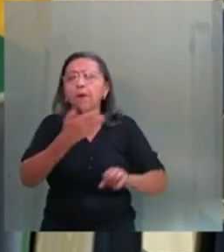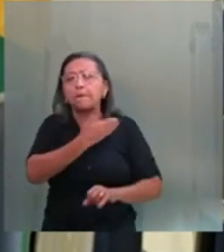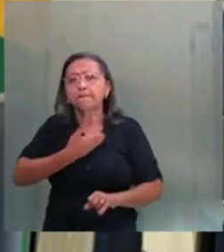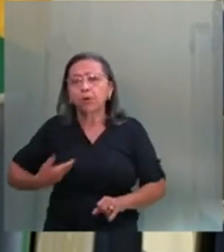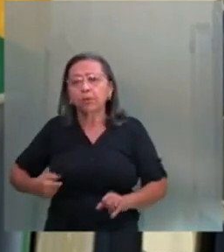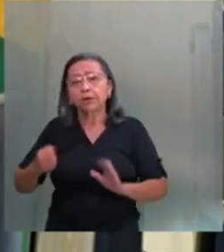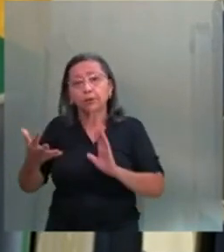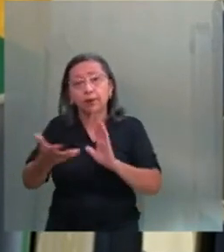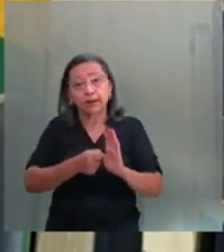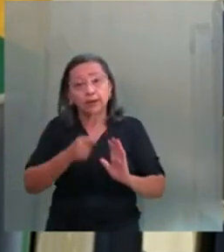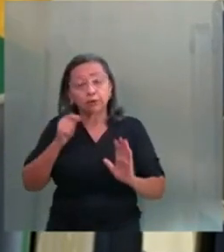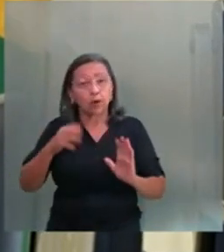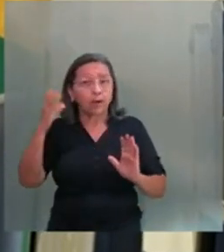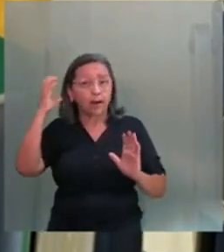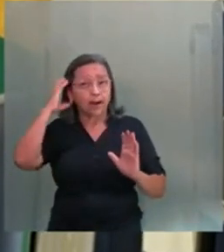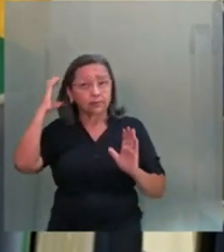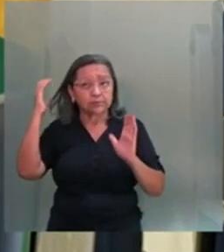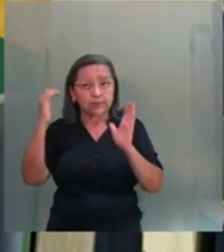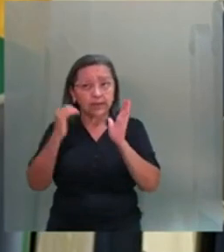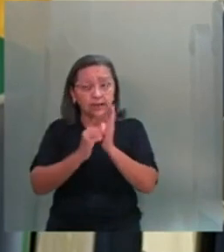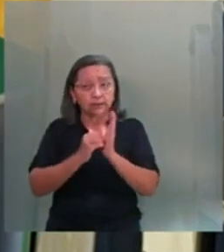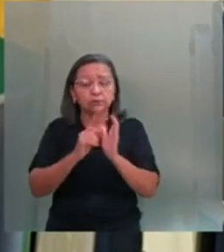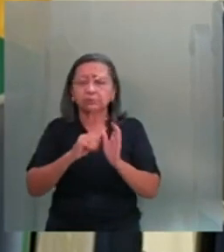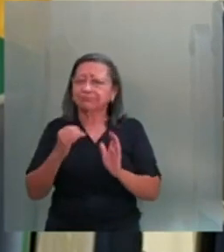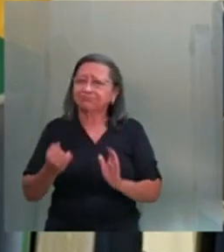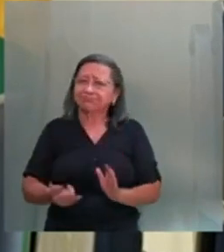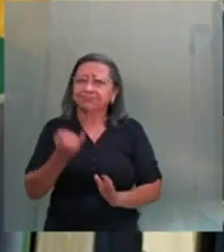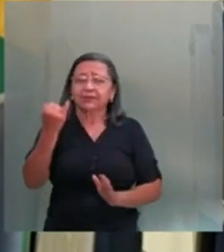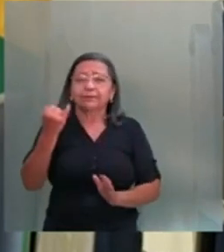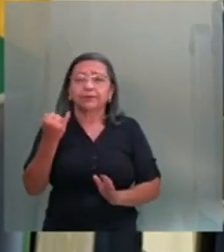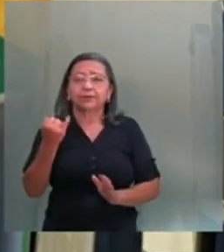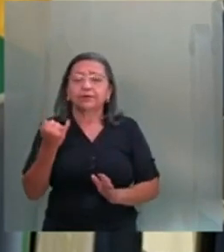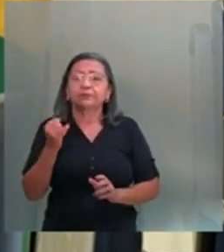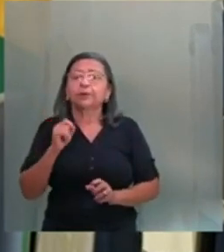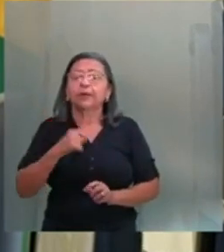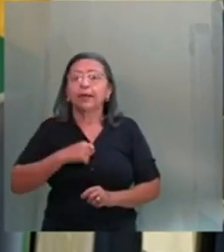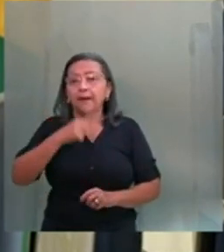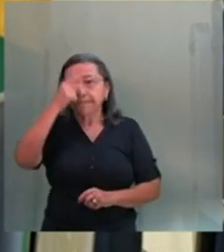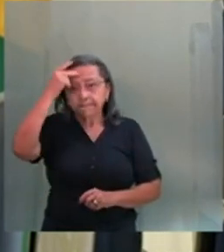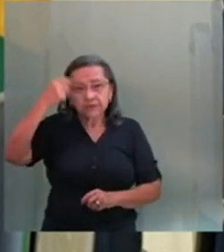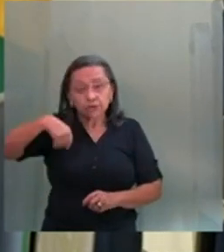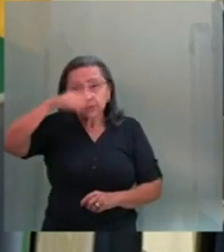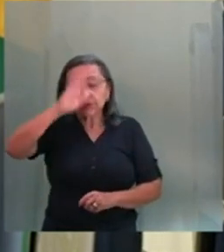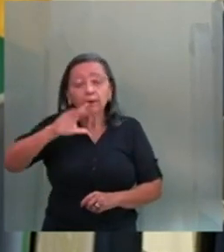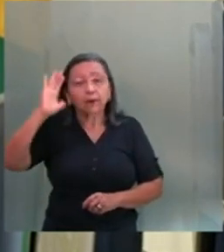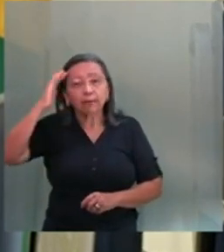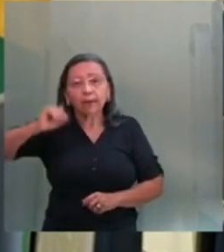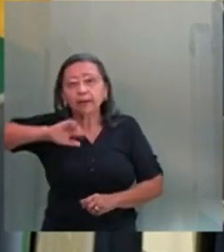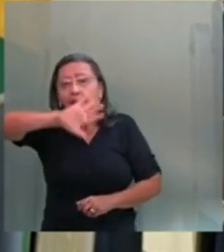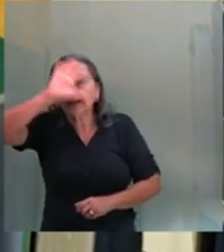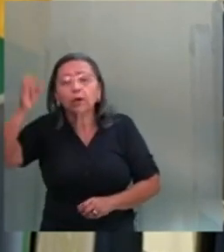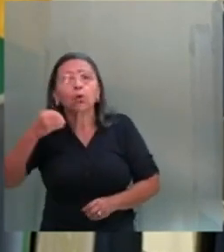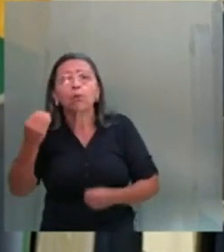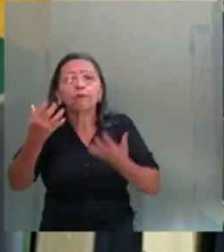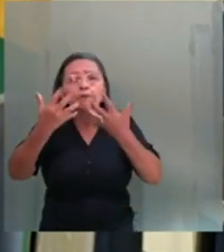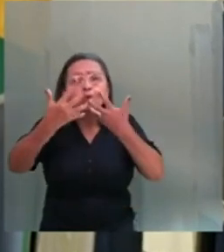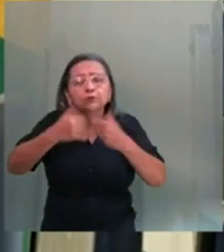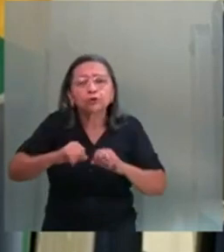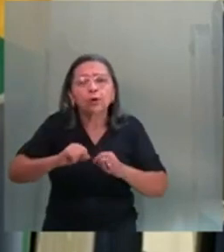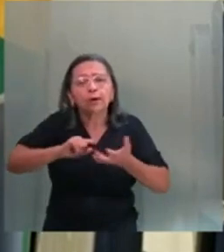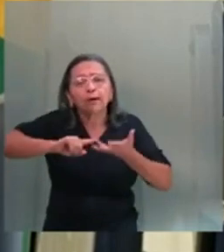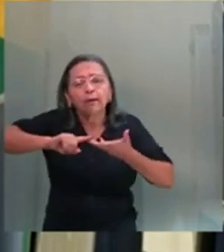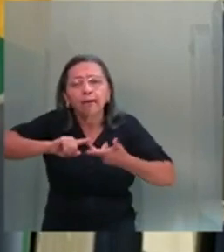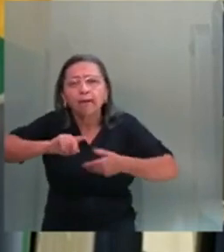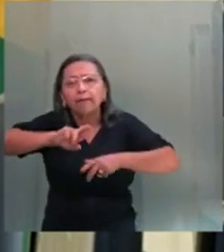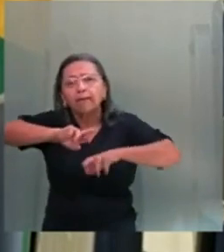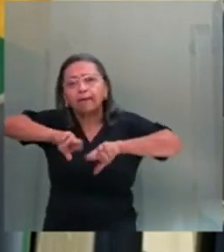Rádio Senado e a Agência Senado, são fundamentais para que o brasileiro entenda com clareza como funcionam os